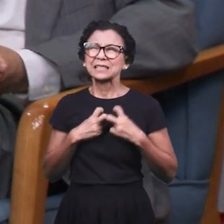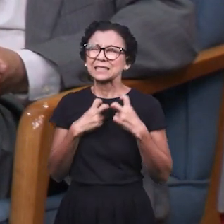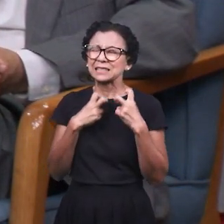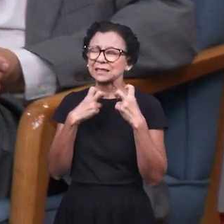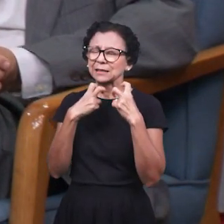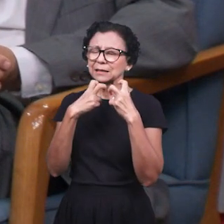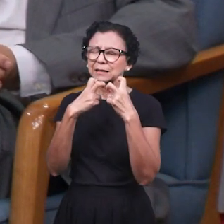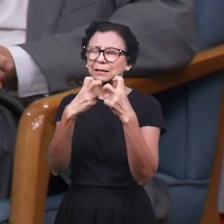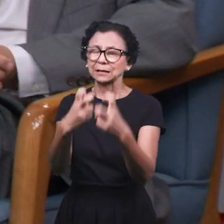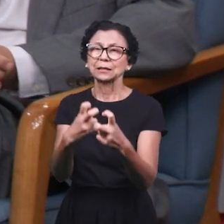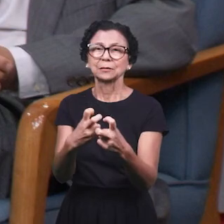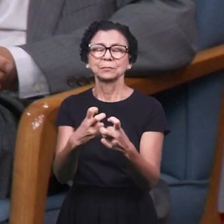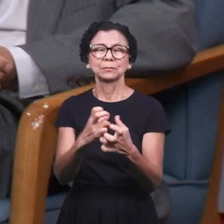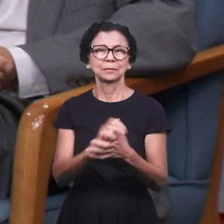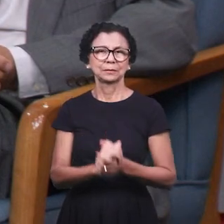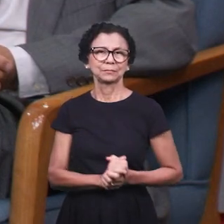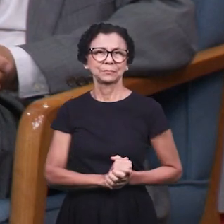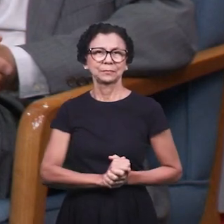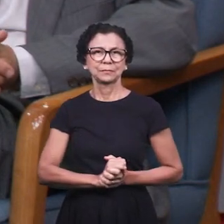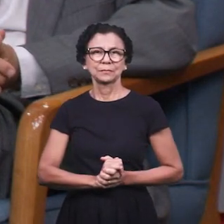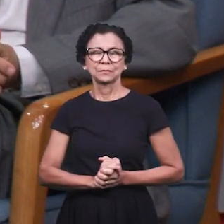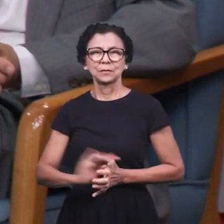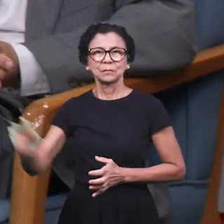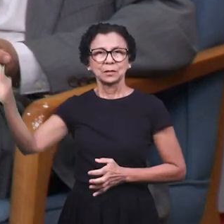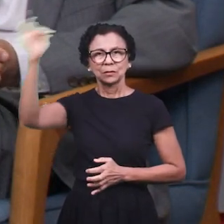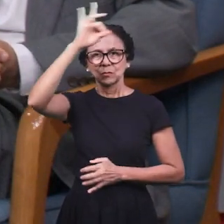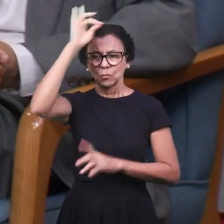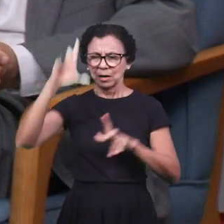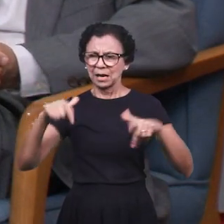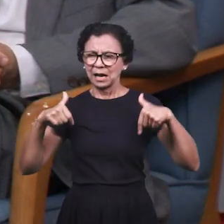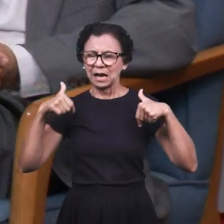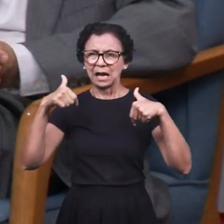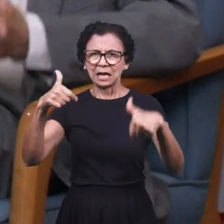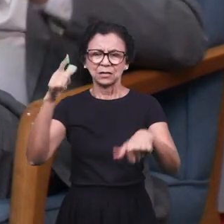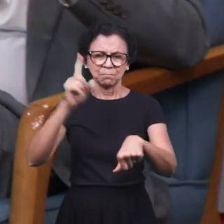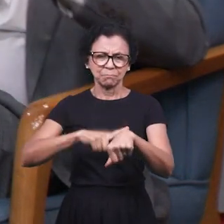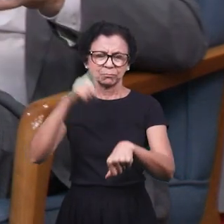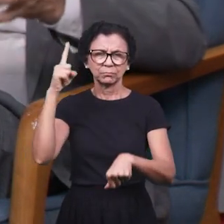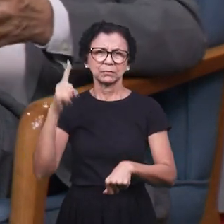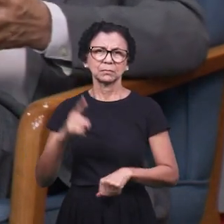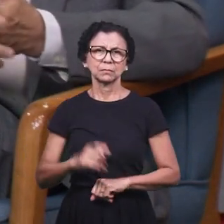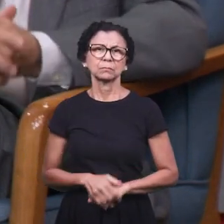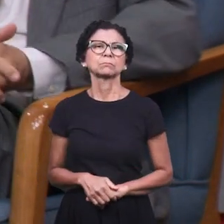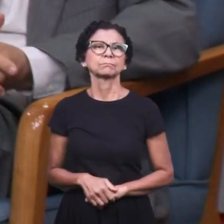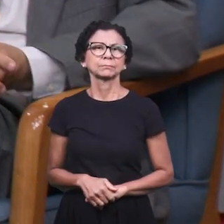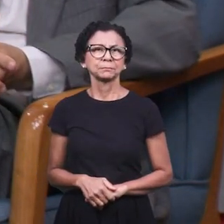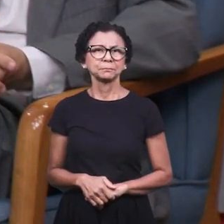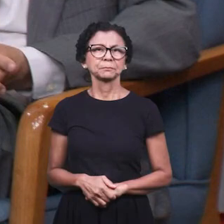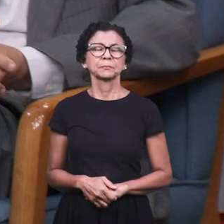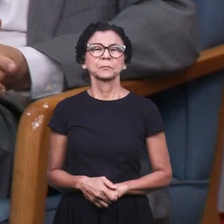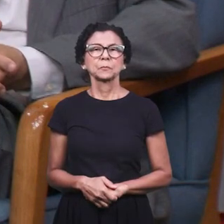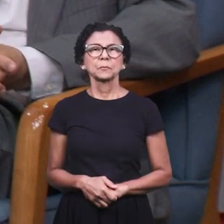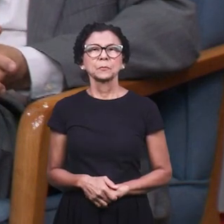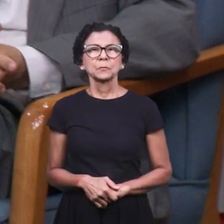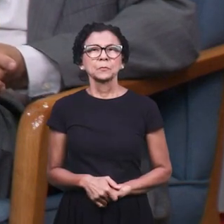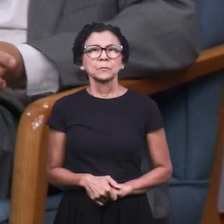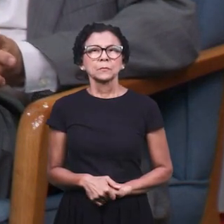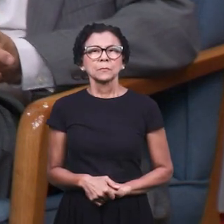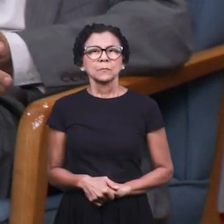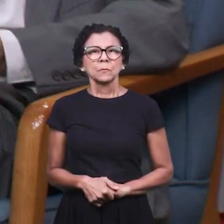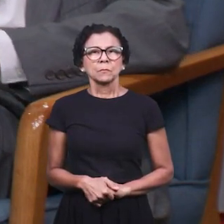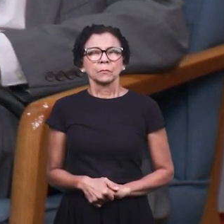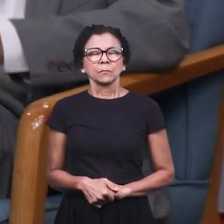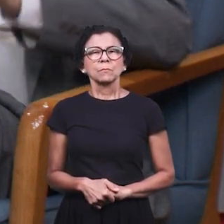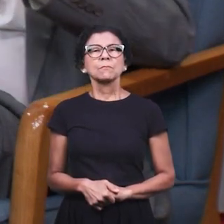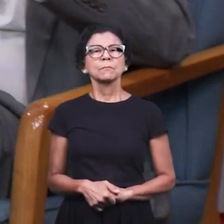imediatamente há uma operação notável do Espírito Santo. Há uma ministração ali.